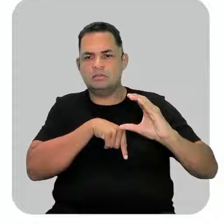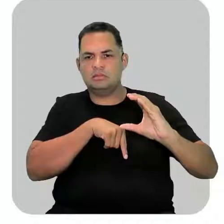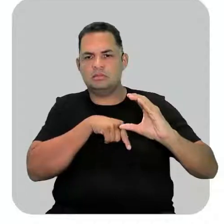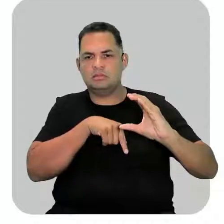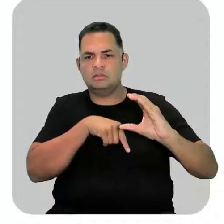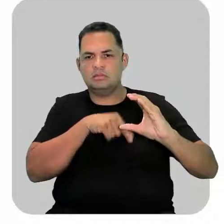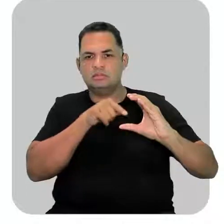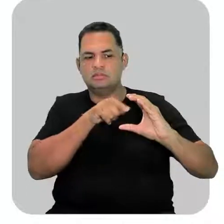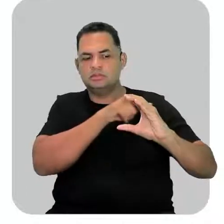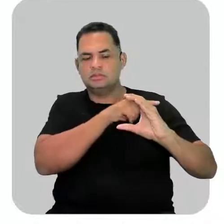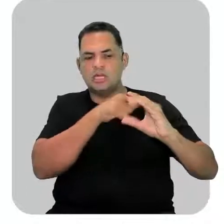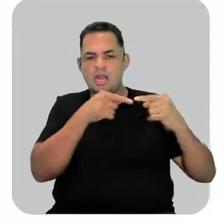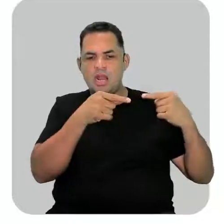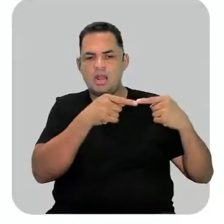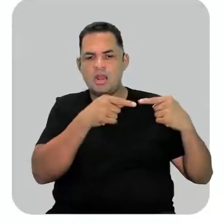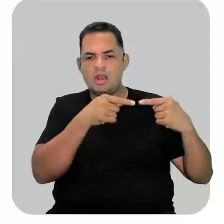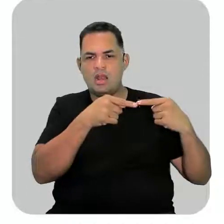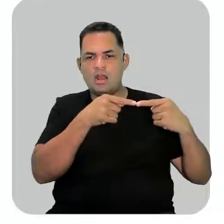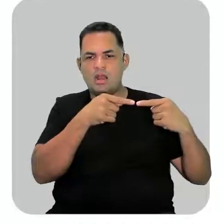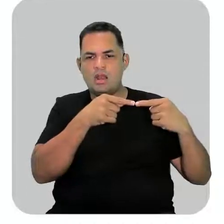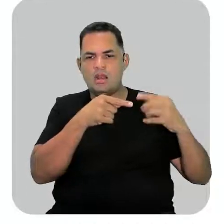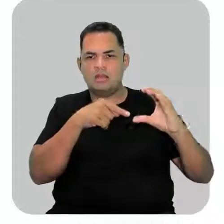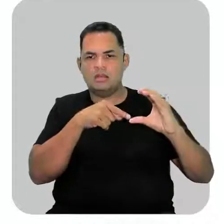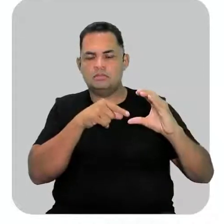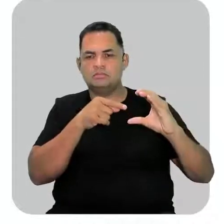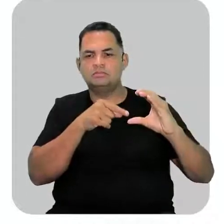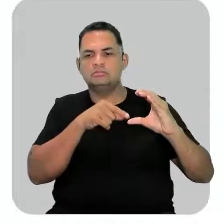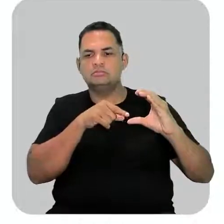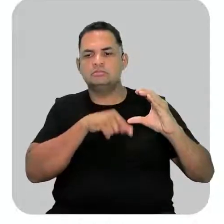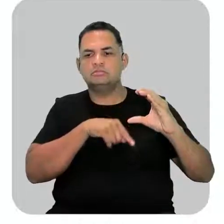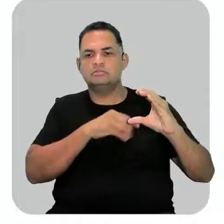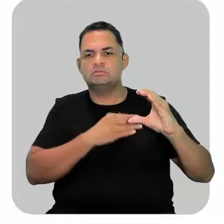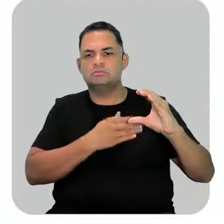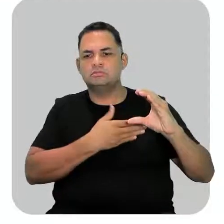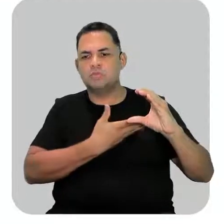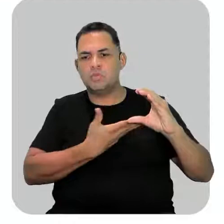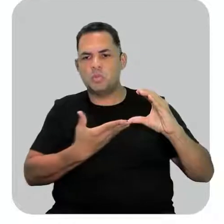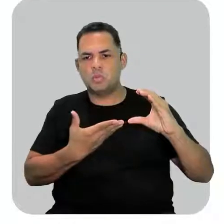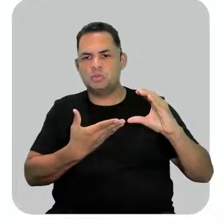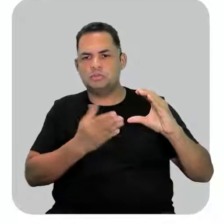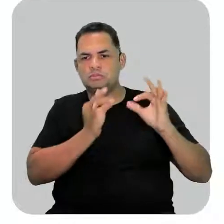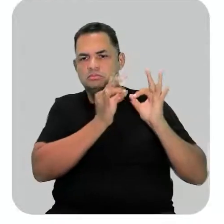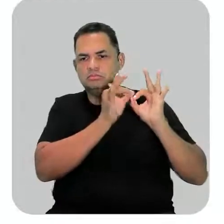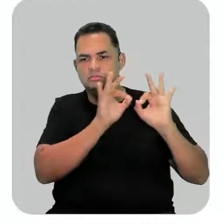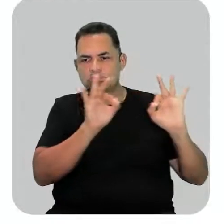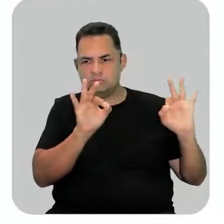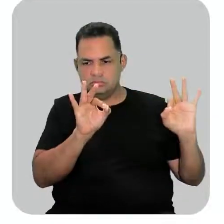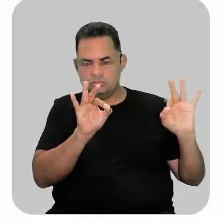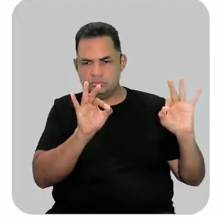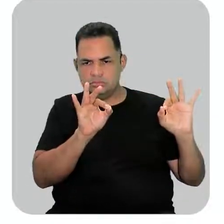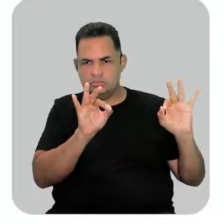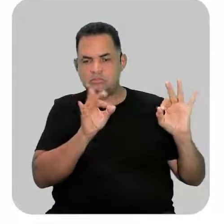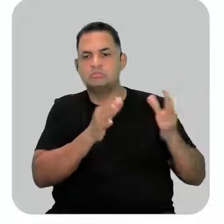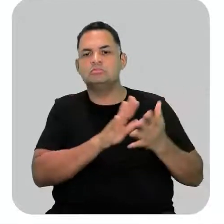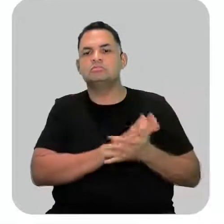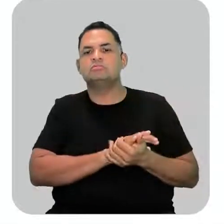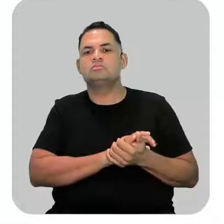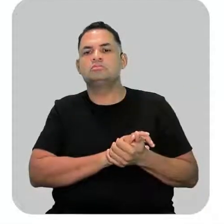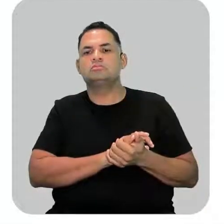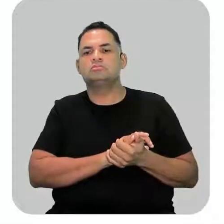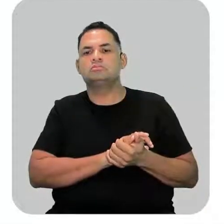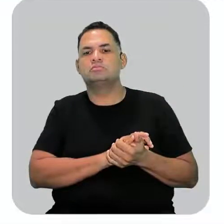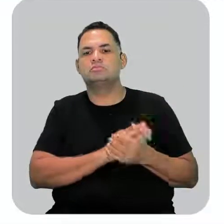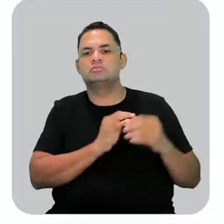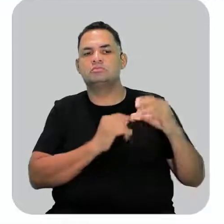três ligações que o carbono está fazendo, todas do tipo simples. Então,